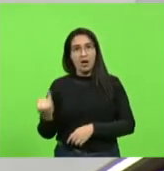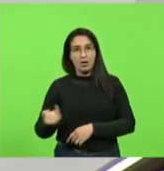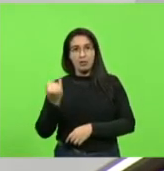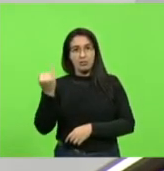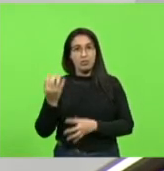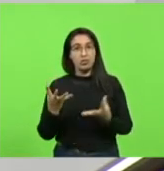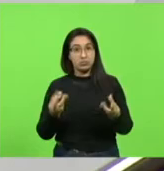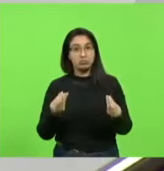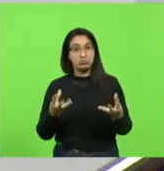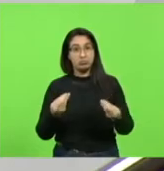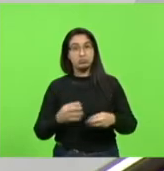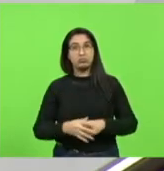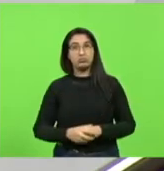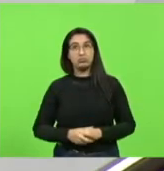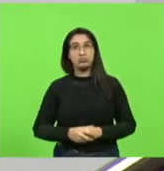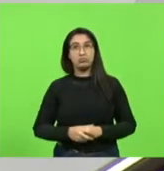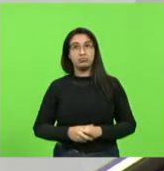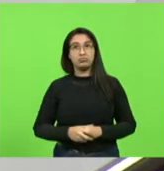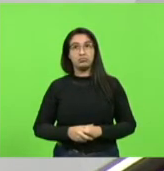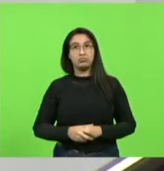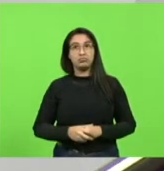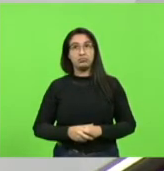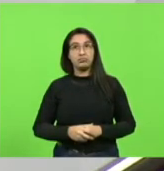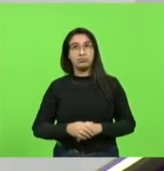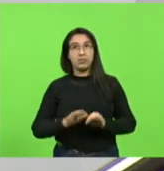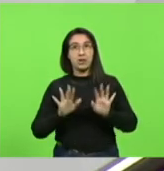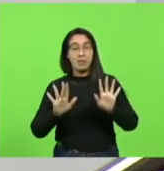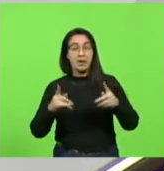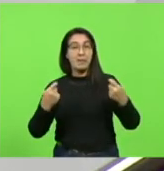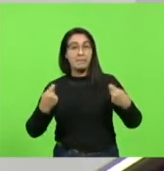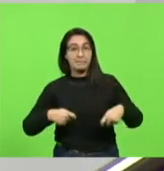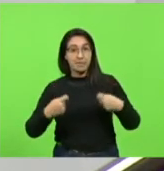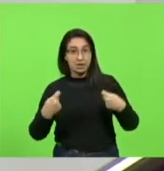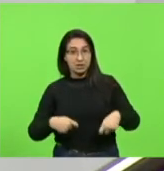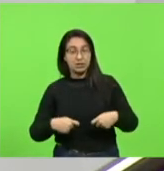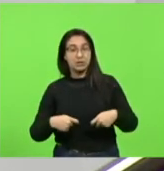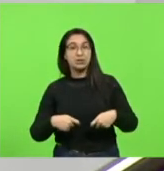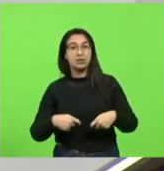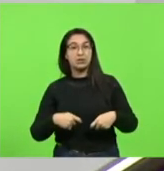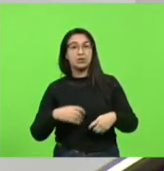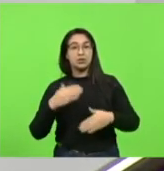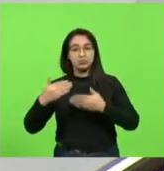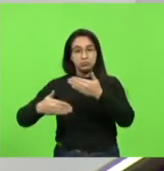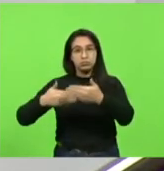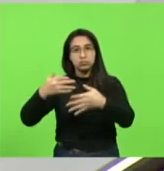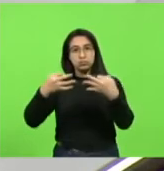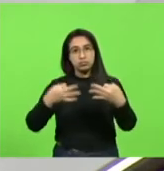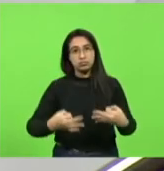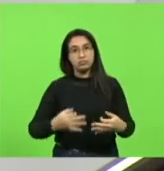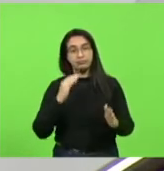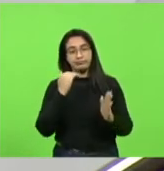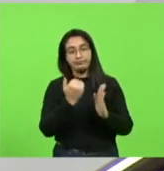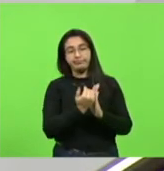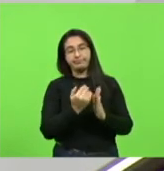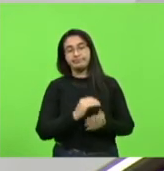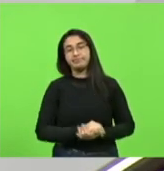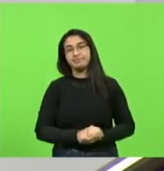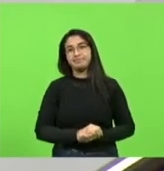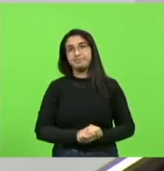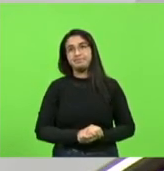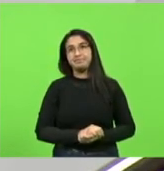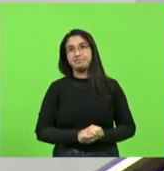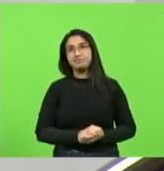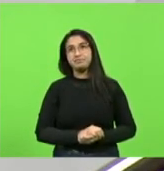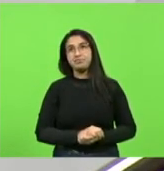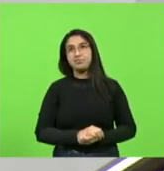importante. Mas também a gente precisa que seja assim feito todo esse procedimento. Seria essa minha, esta